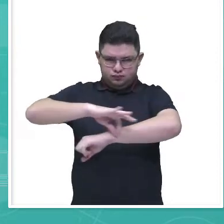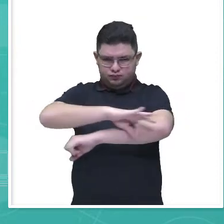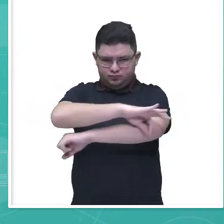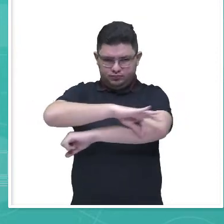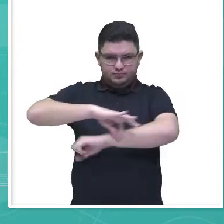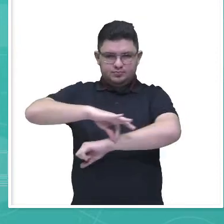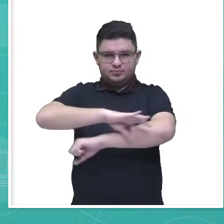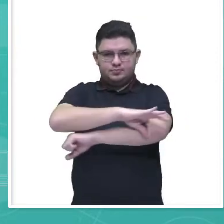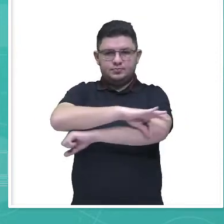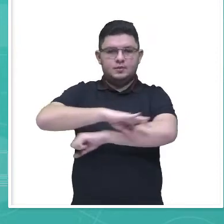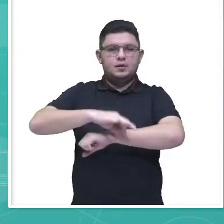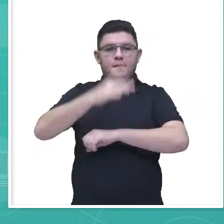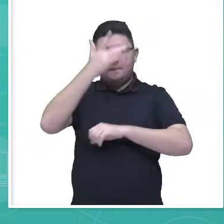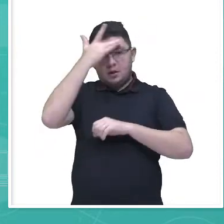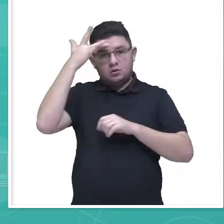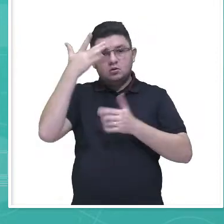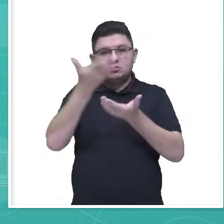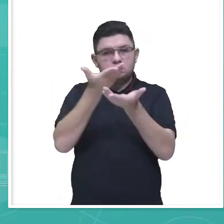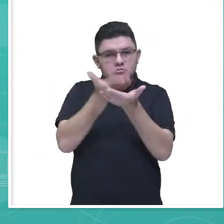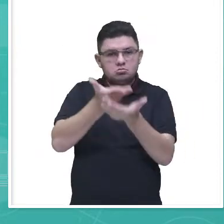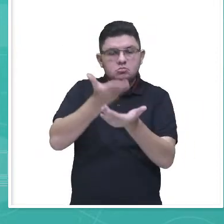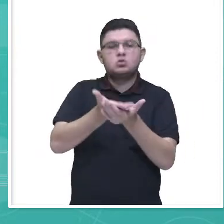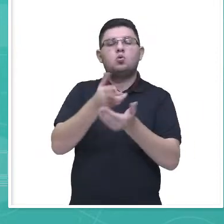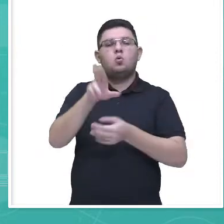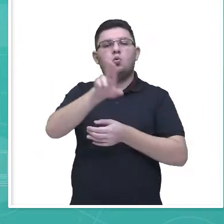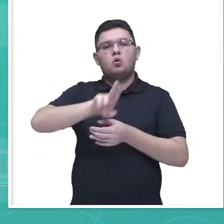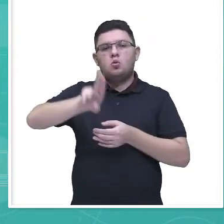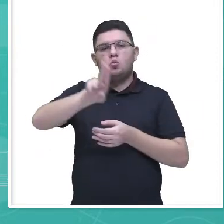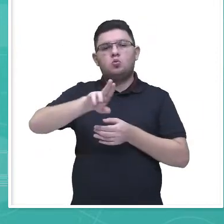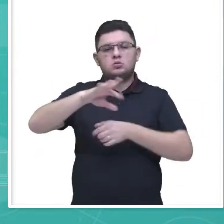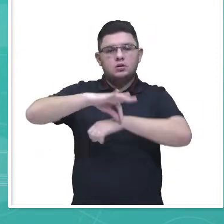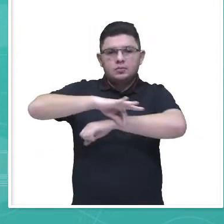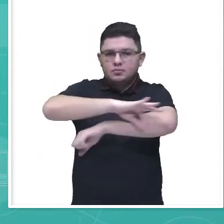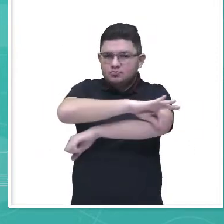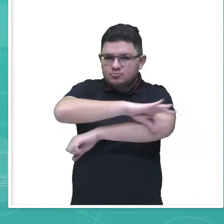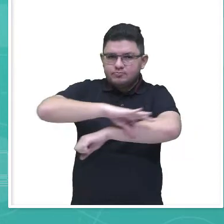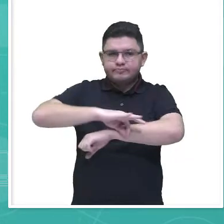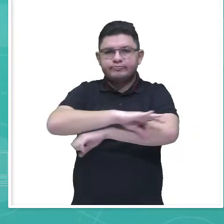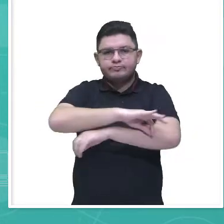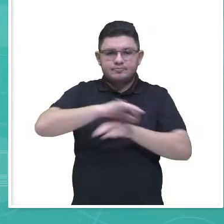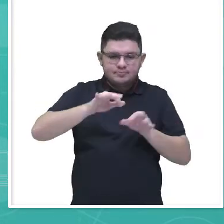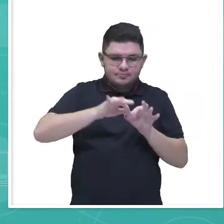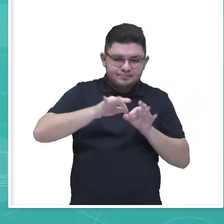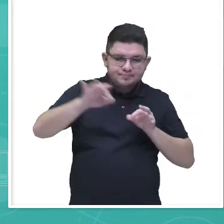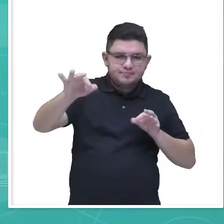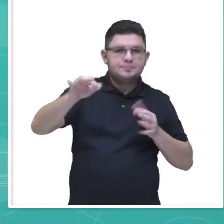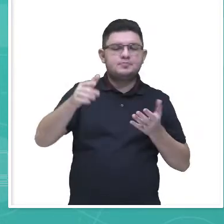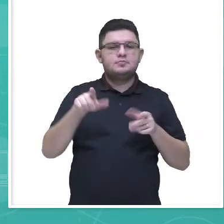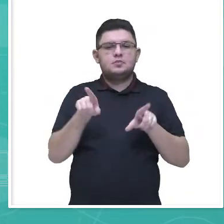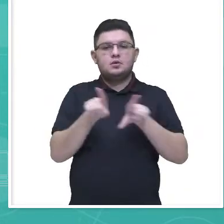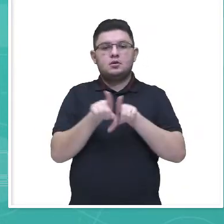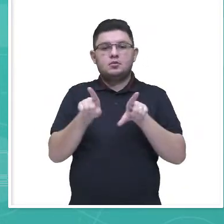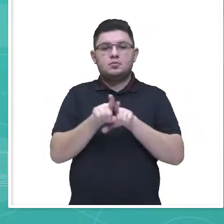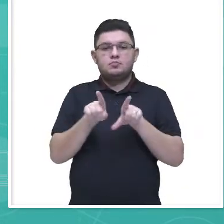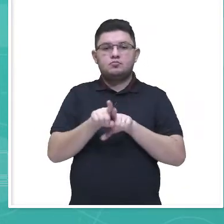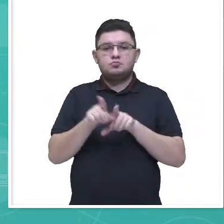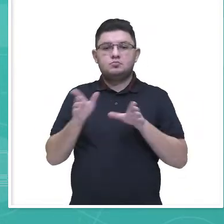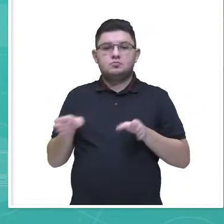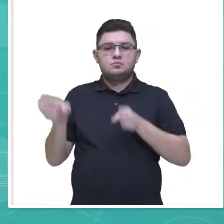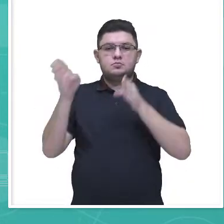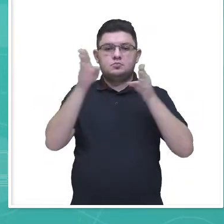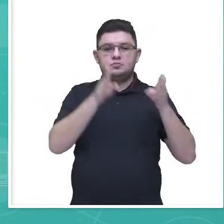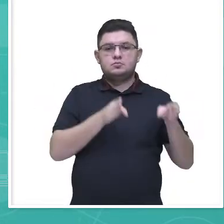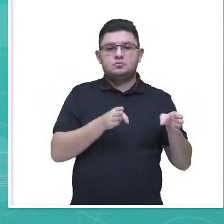as pessoas que vão medir determinadas formas geométricas também, E olha só, nós temos aqui uma